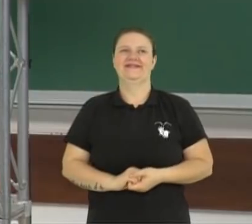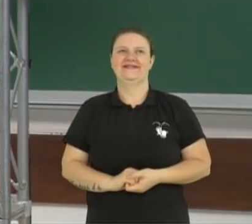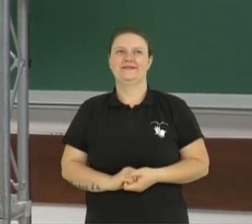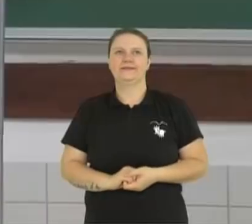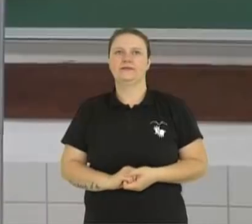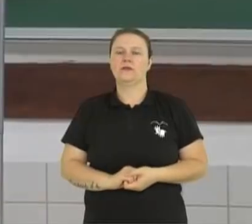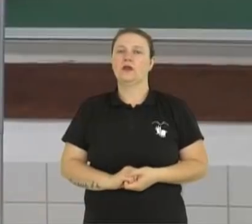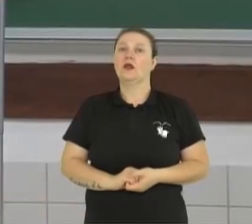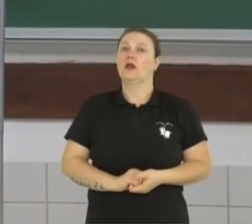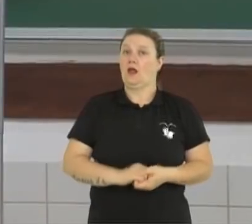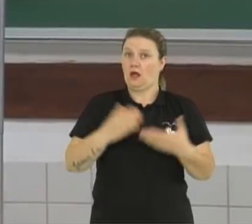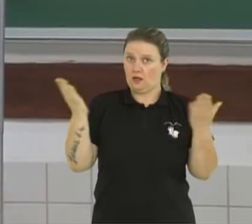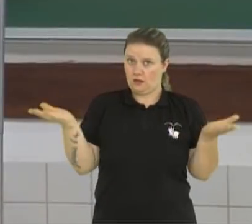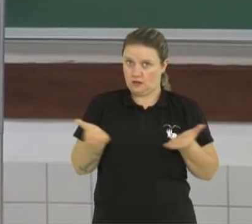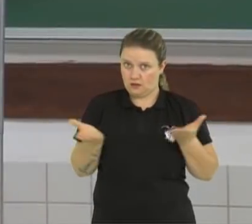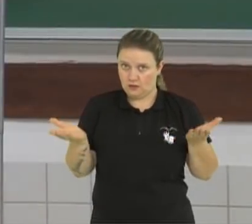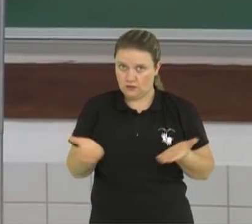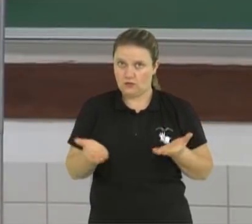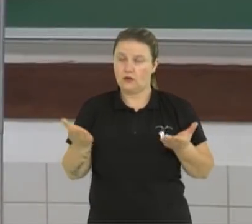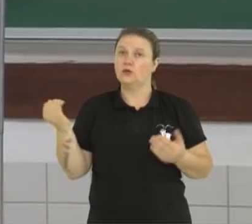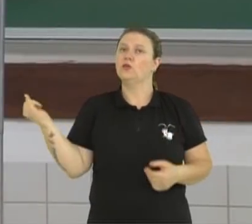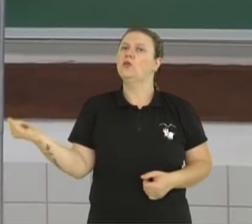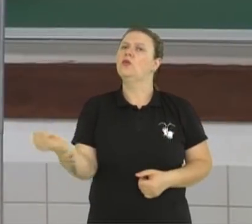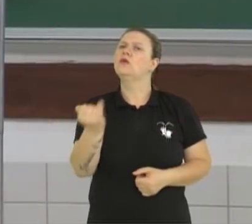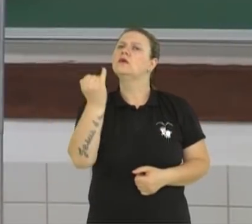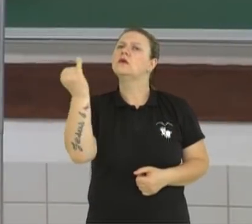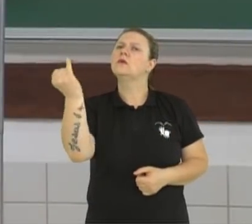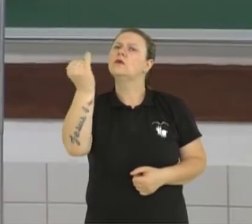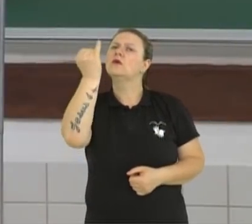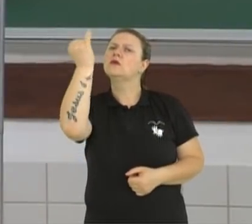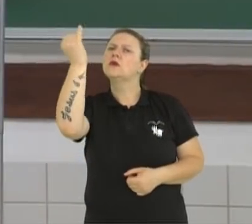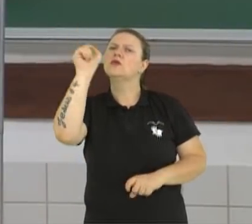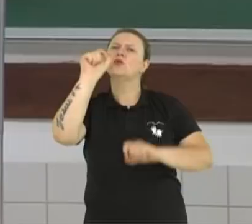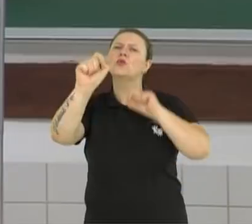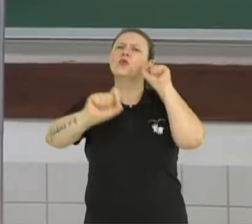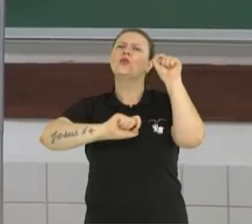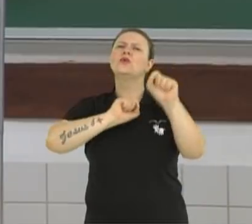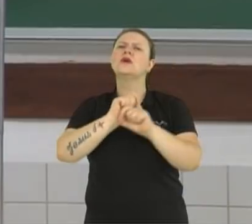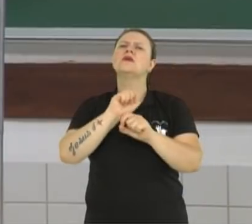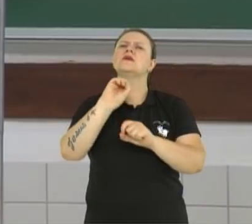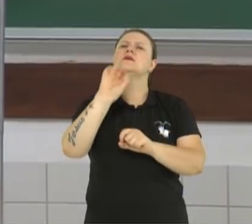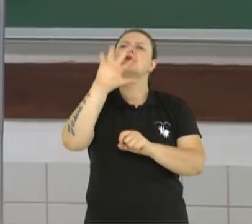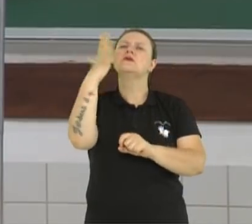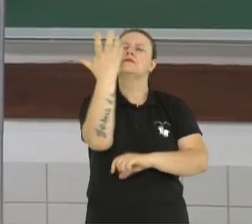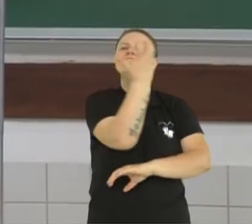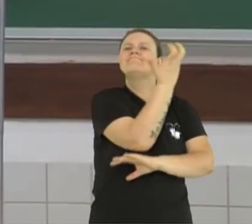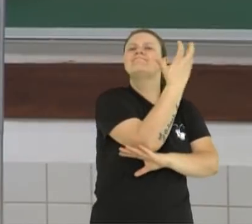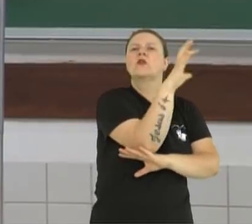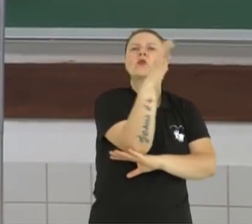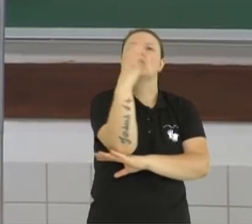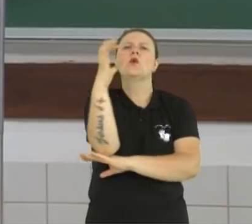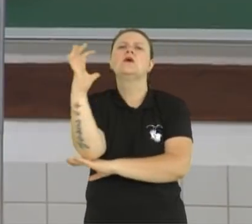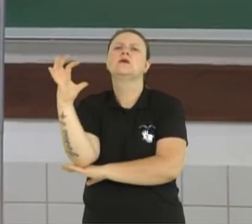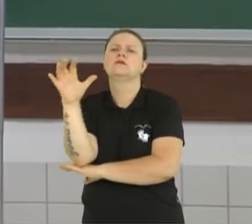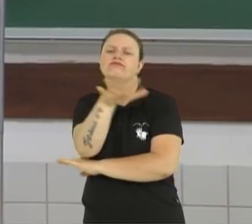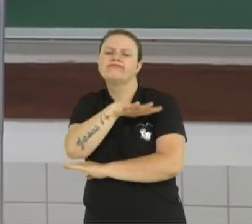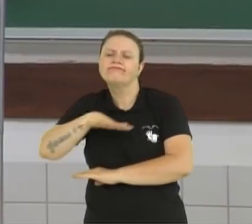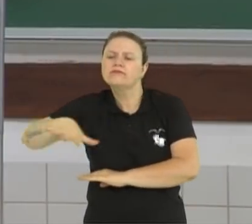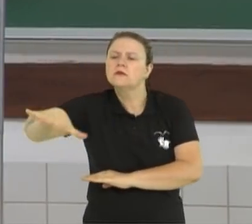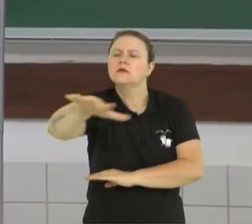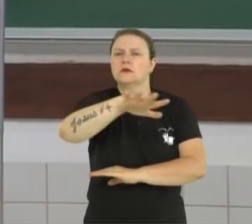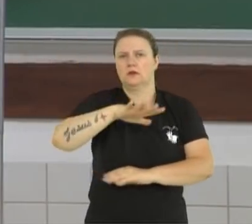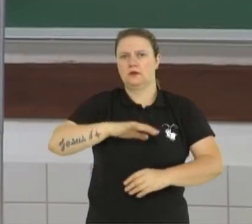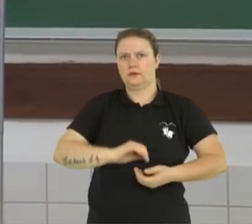Uma coisa importante que eu quero falar com vocês é sobre o impacto ambiental dessas práticas de aventura na natureza. Então,